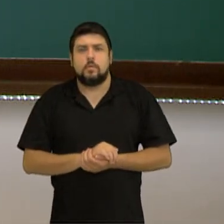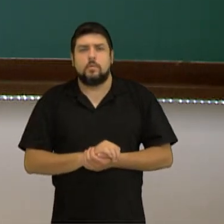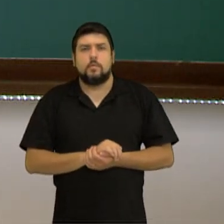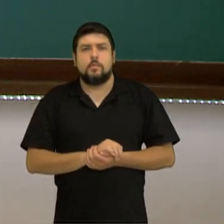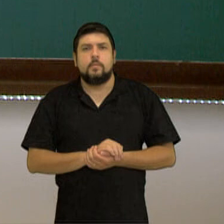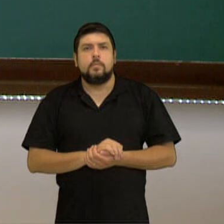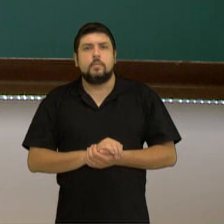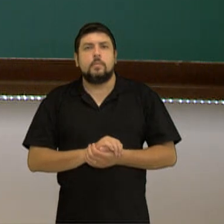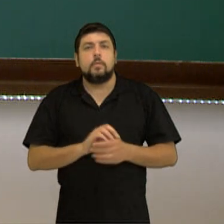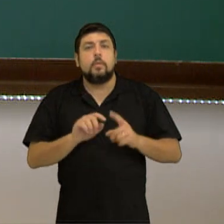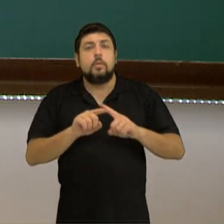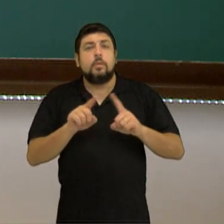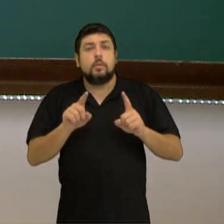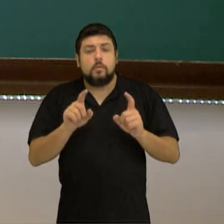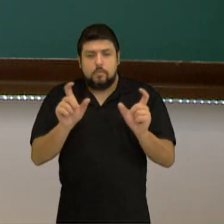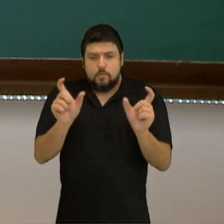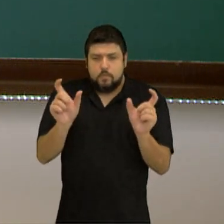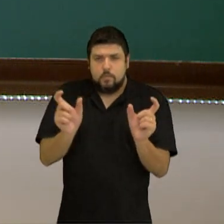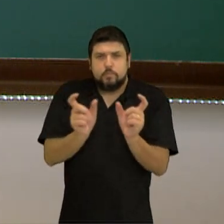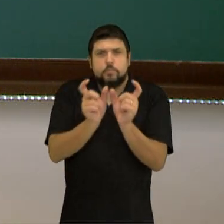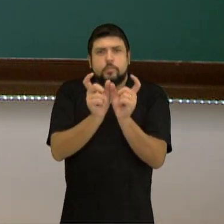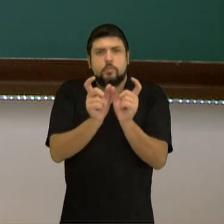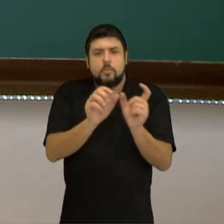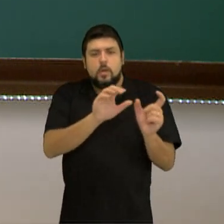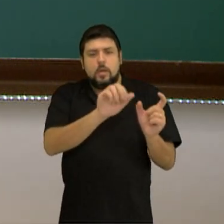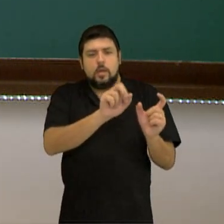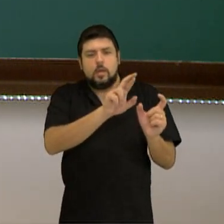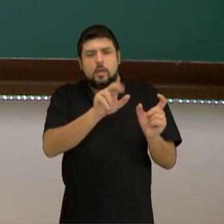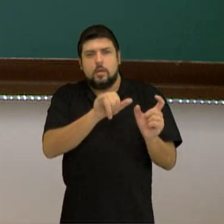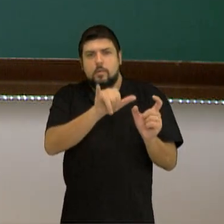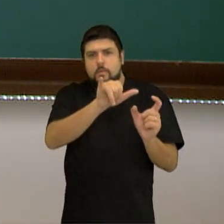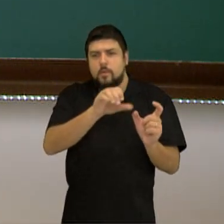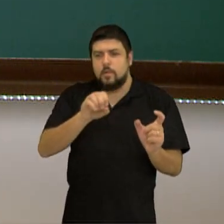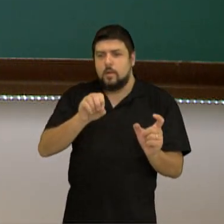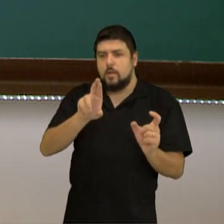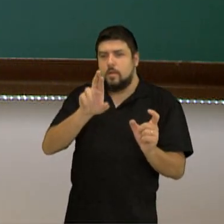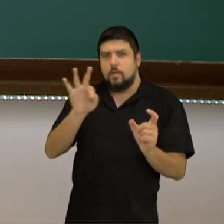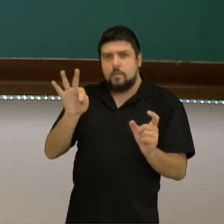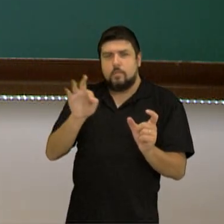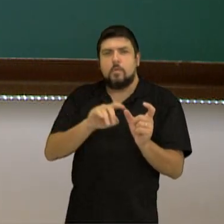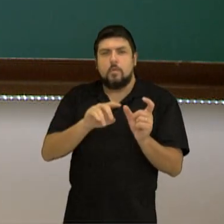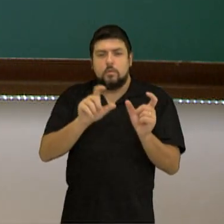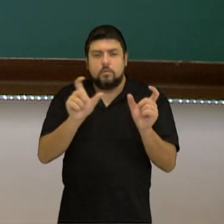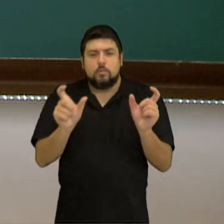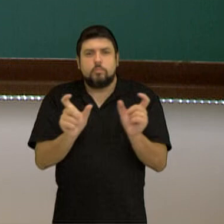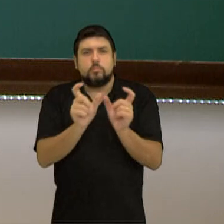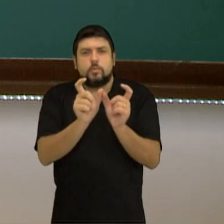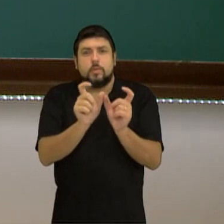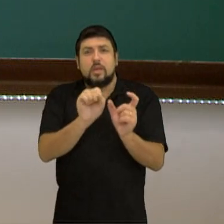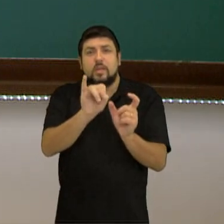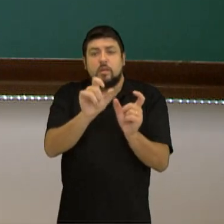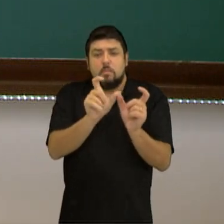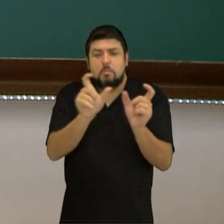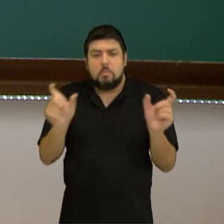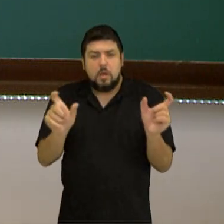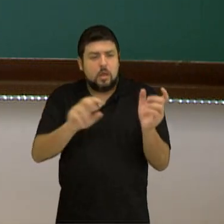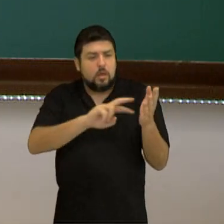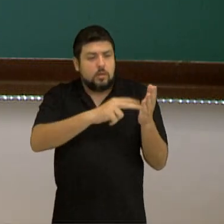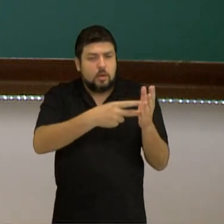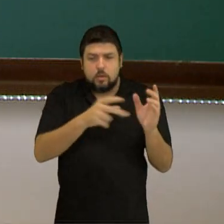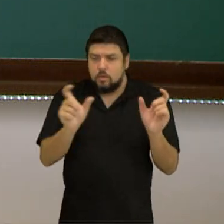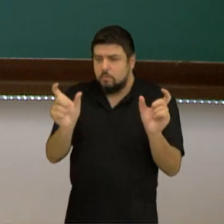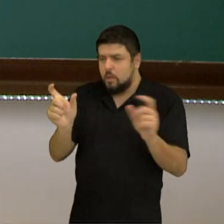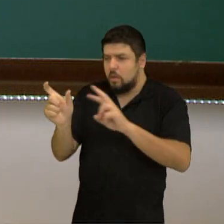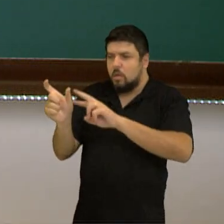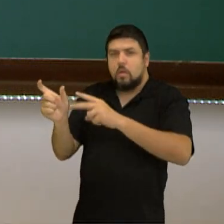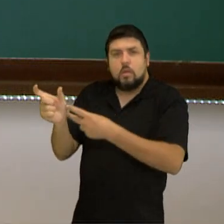você junta aquilo ali e você traduz separadamente, individualmente cada palavra, não vai dar certo, tá? Então os